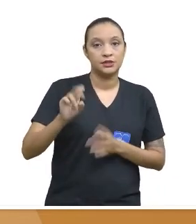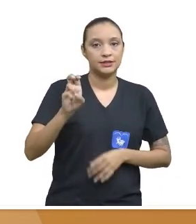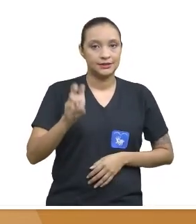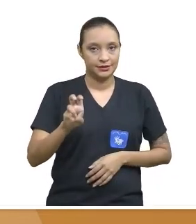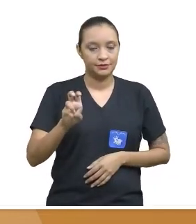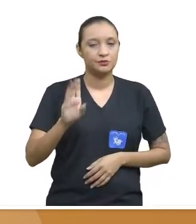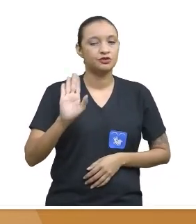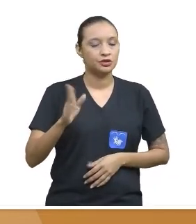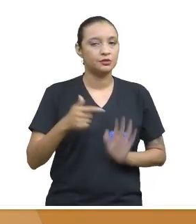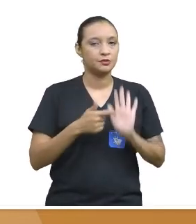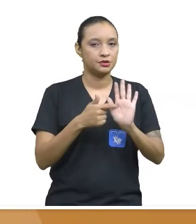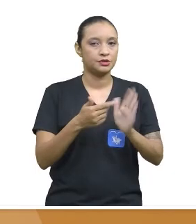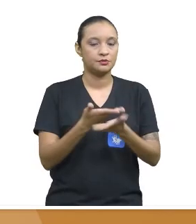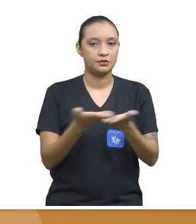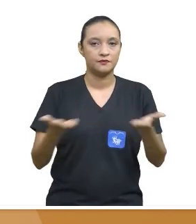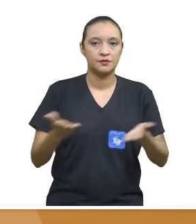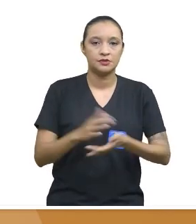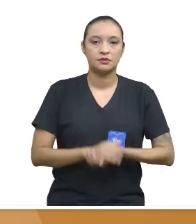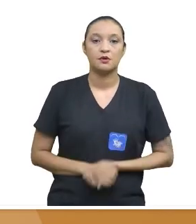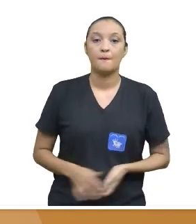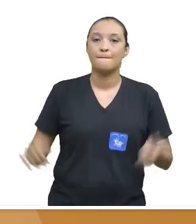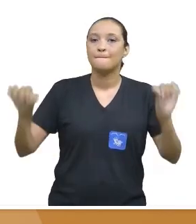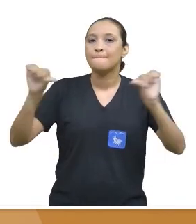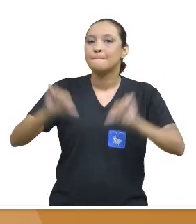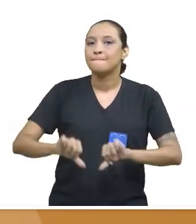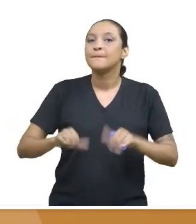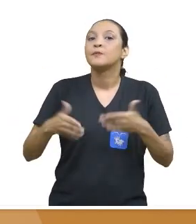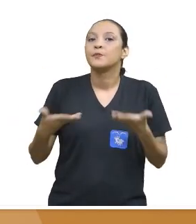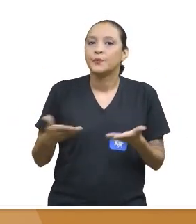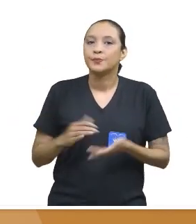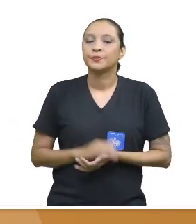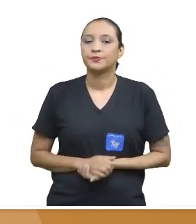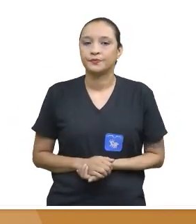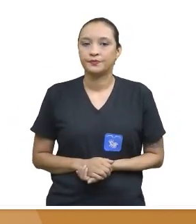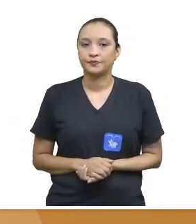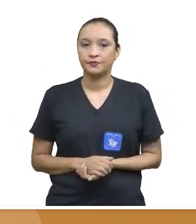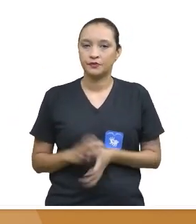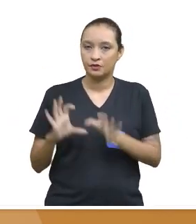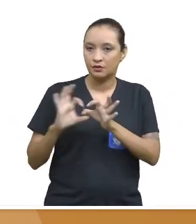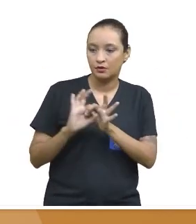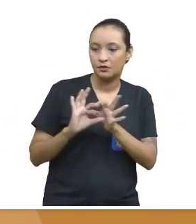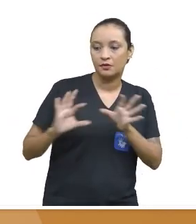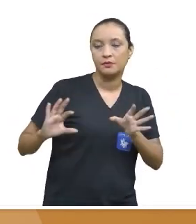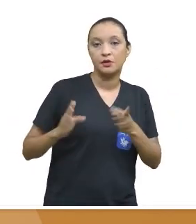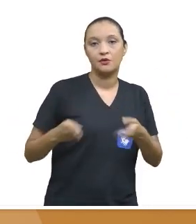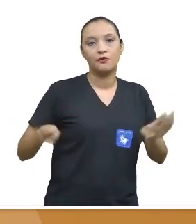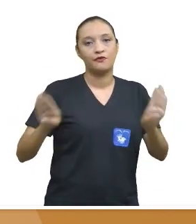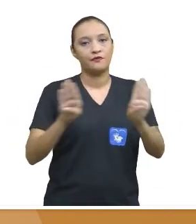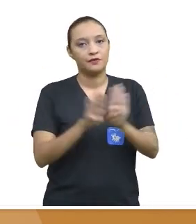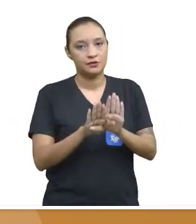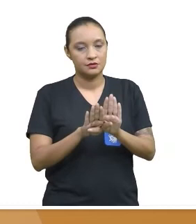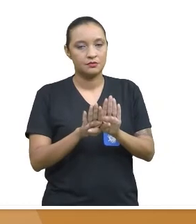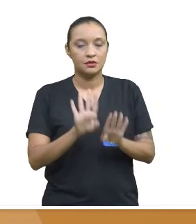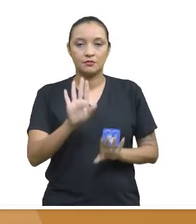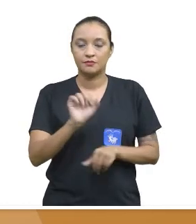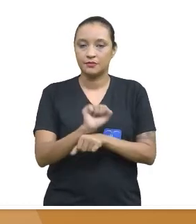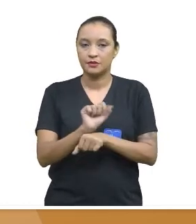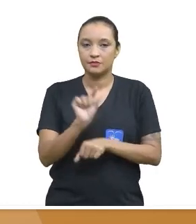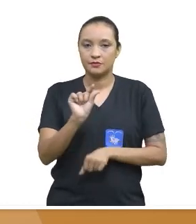né? O mais repressivo de todos. Permitiu o fechamento... Só um minutinho, gente.